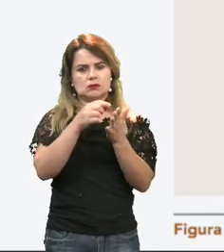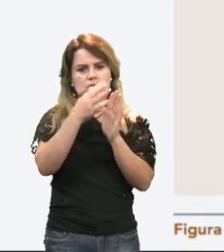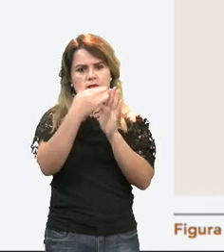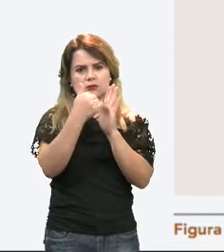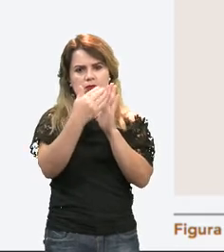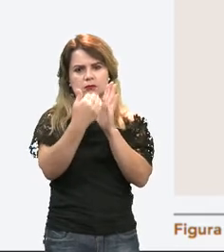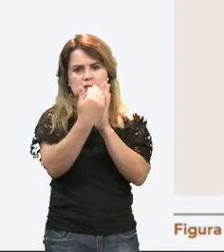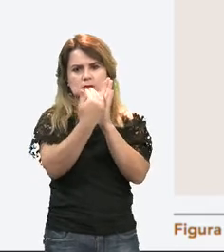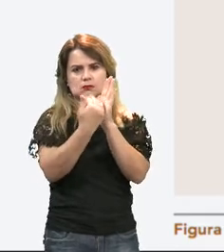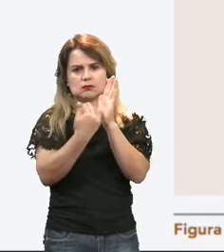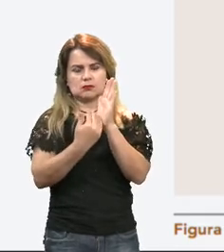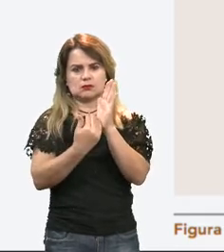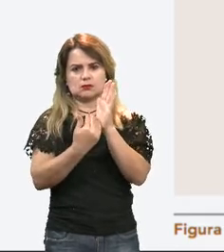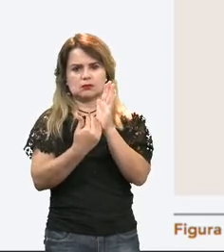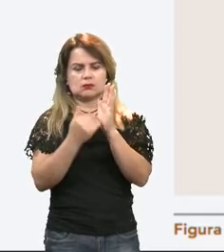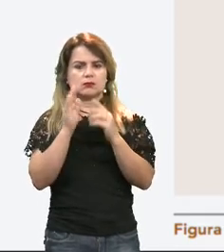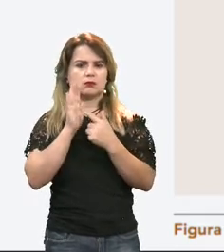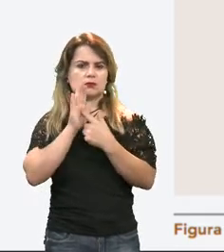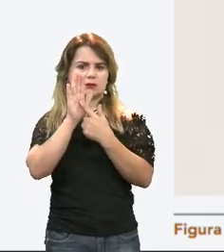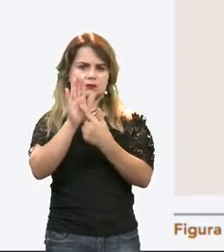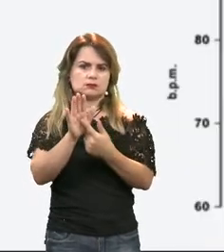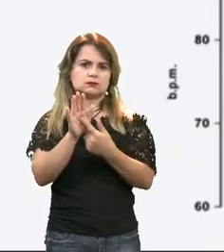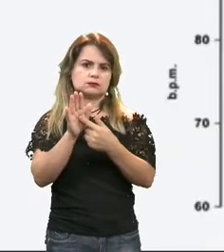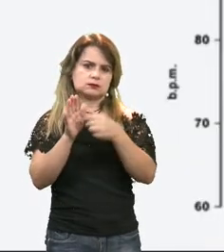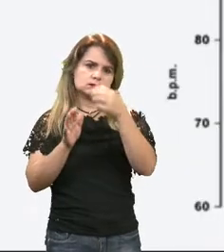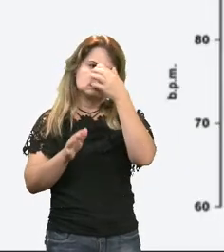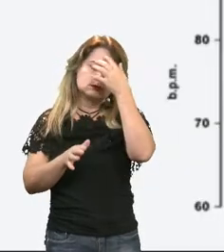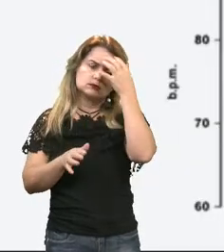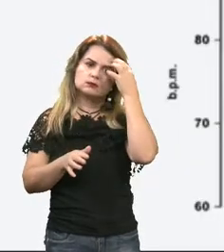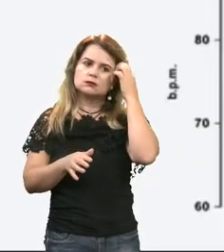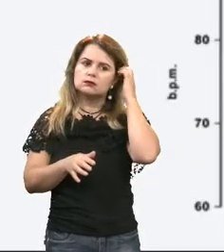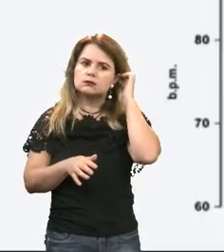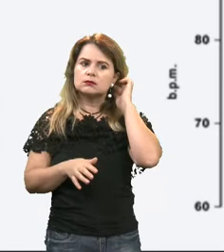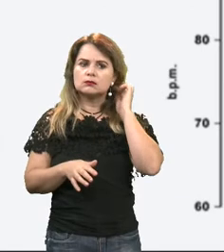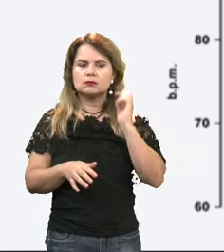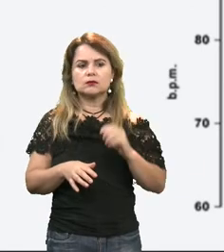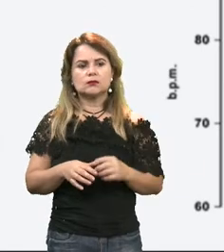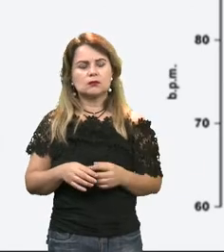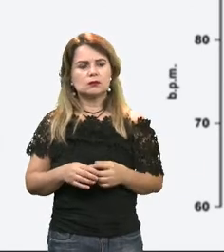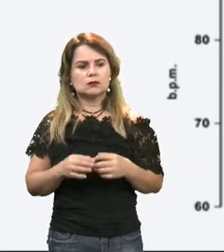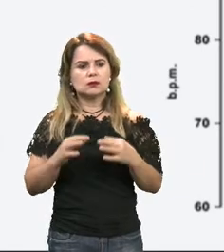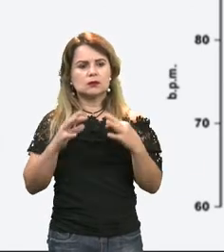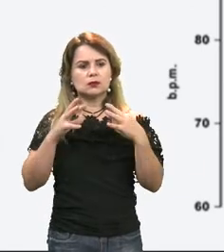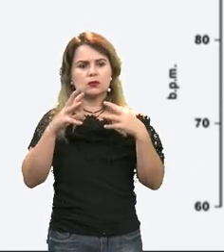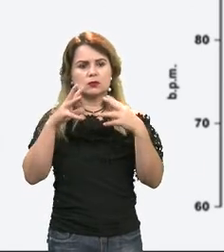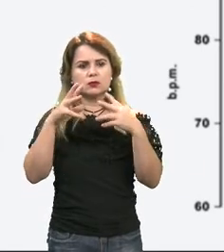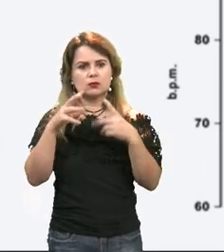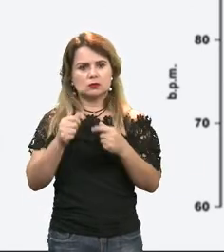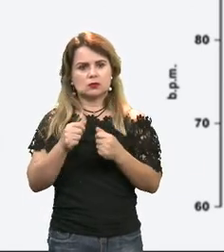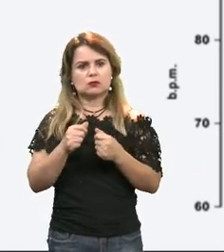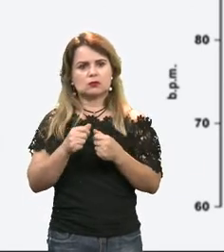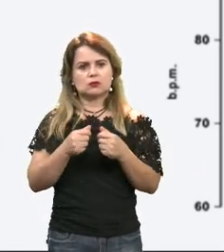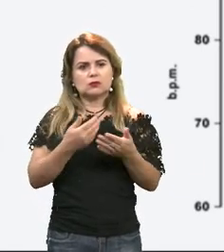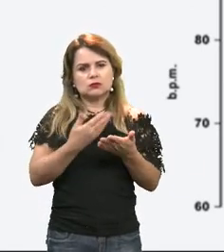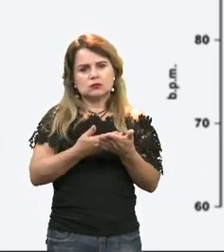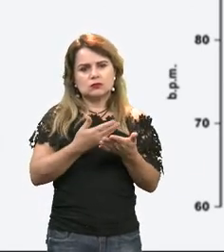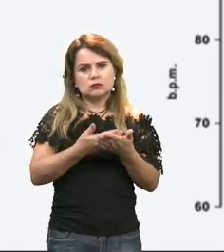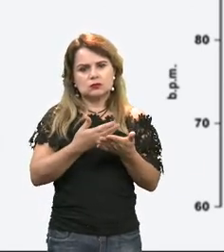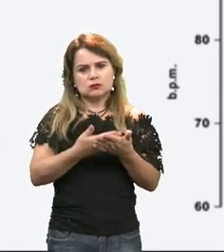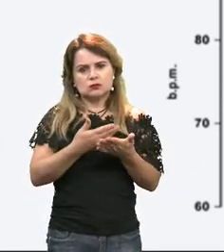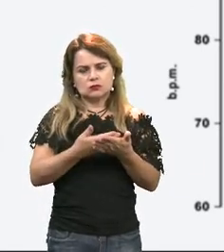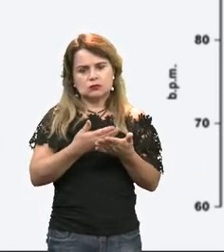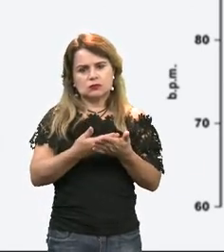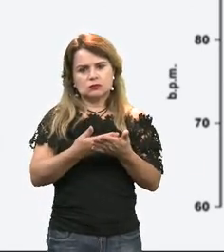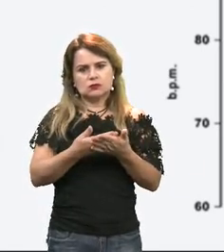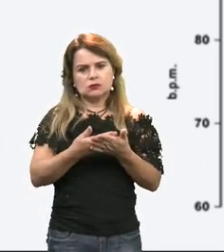Essa tabela me mostra, pode passar junto com a outra, isso tudo é um estudo em Ribeirão Preto, a cidade